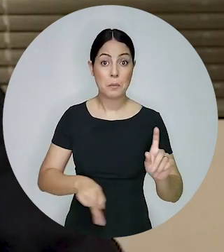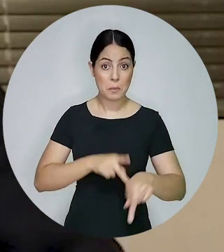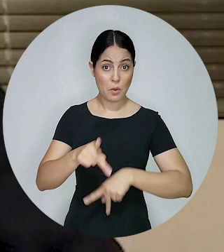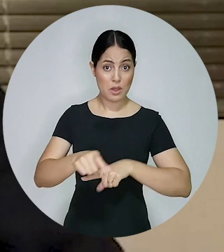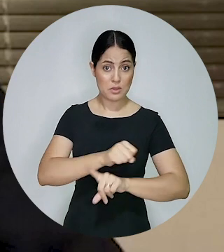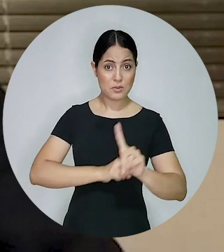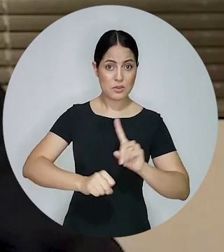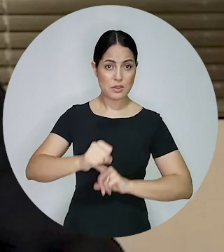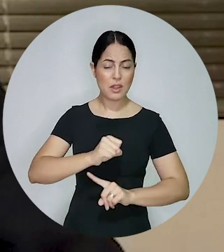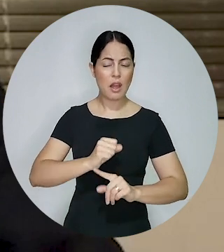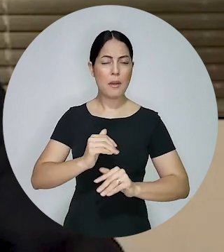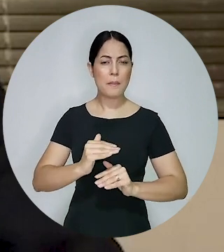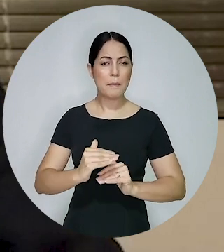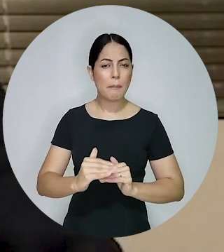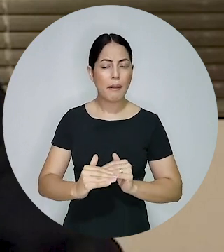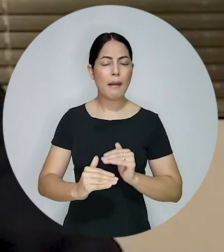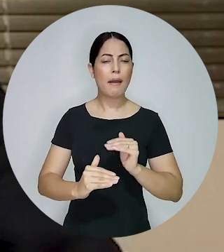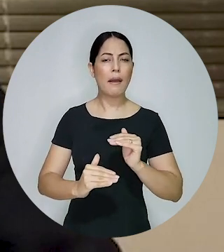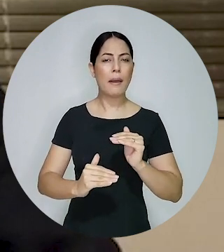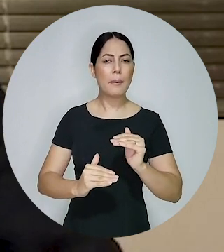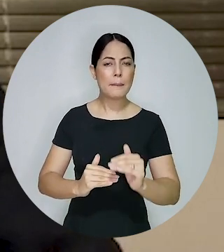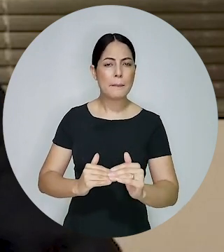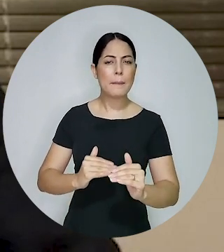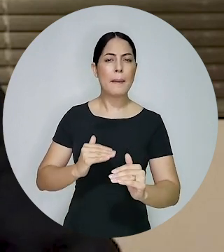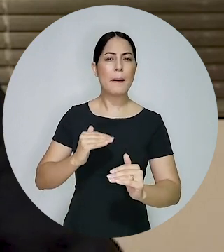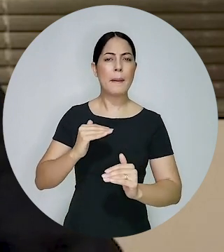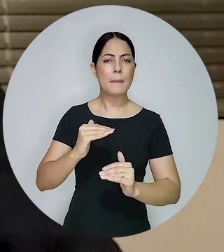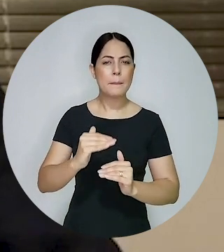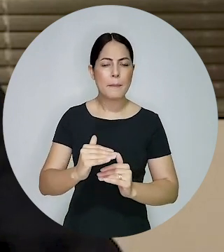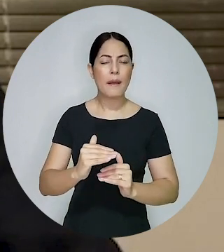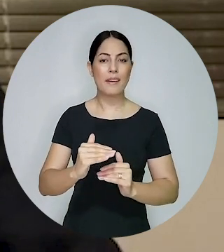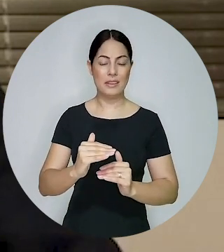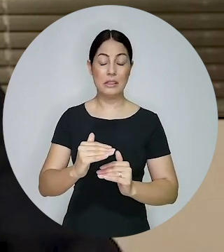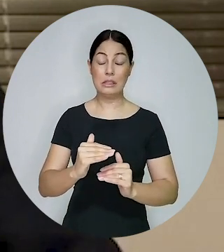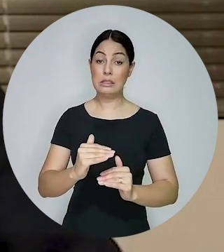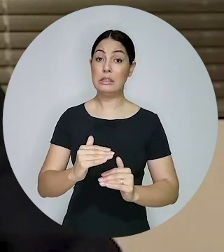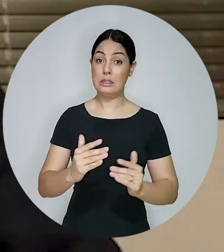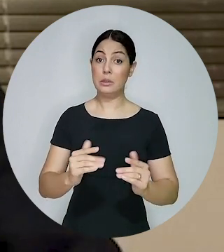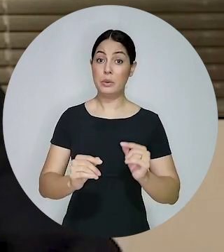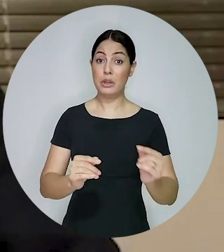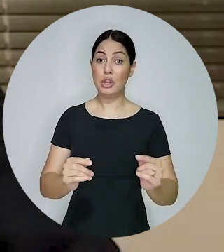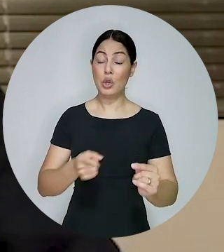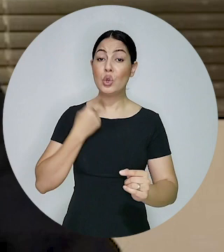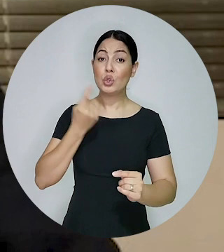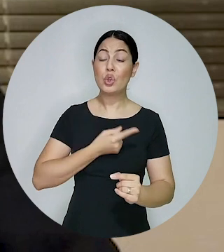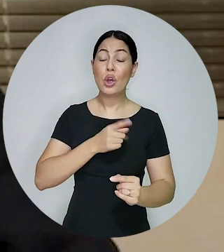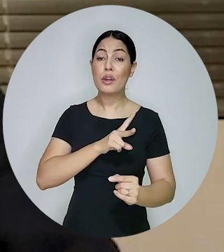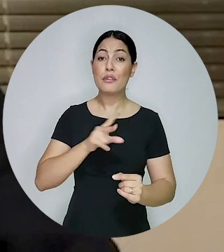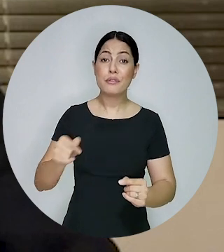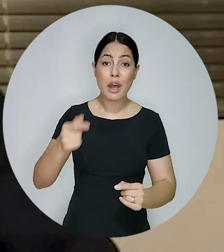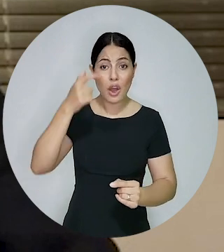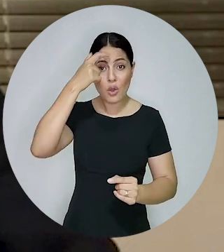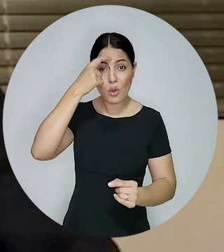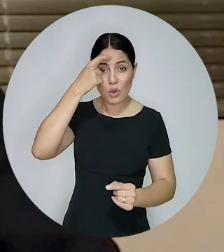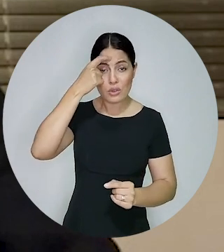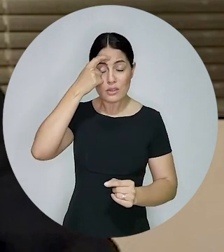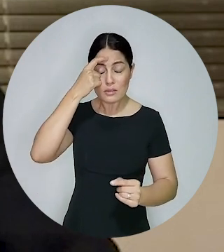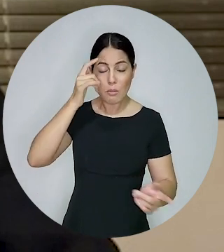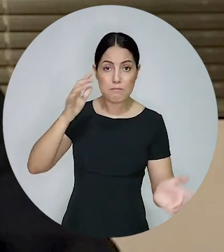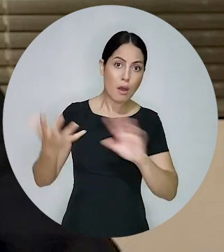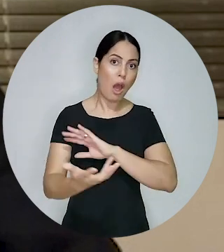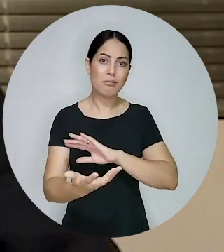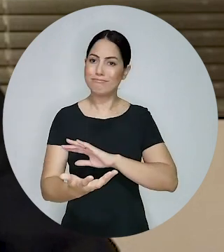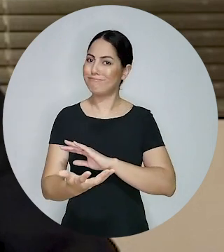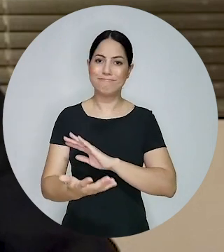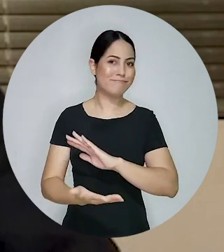entre os amigos, de que a sociedade vai evoluindo aos poucos, né? Eu costumo dizer que as revoluções não se fazem por minuto, a gente não vai